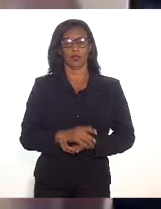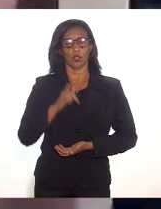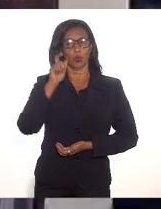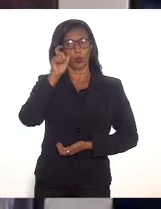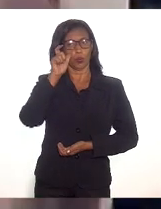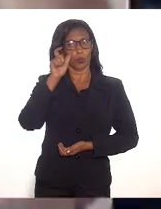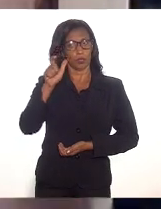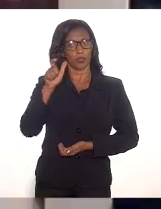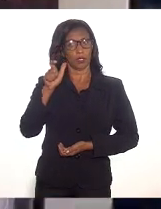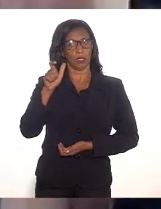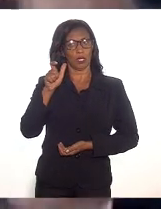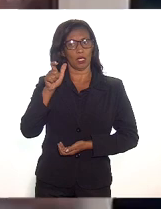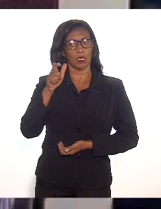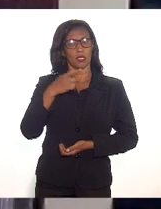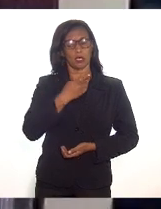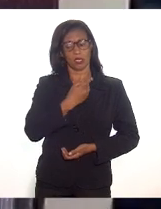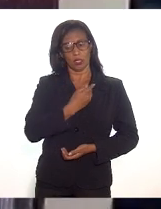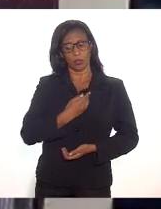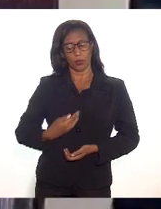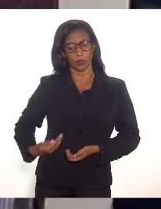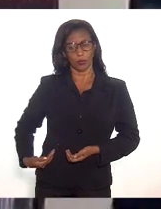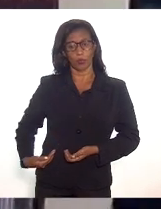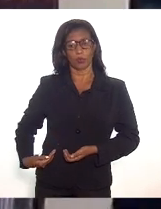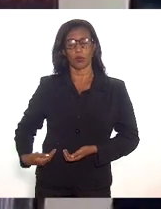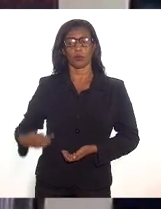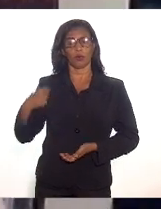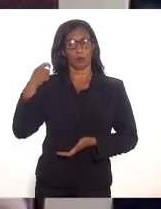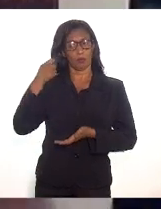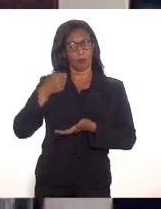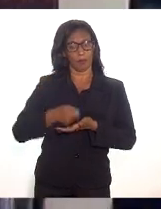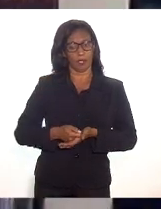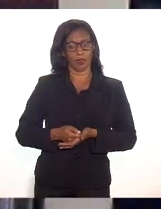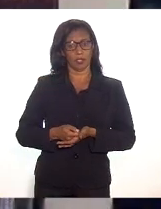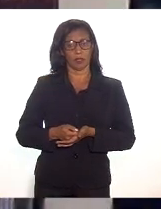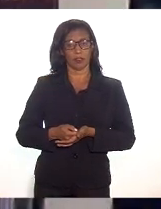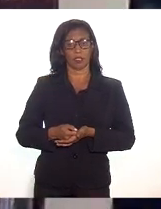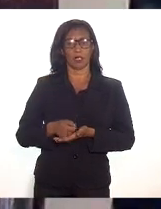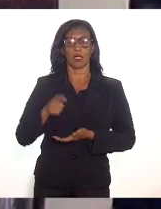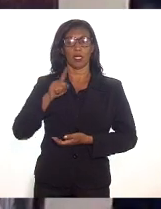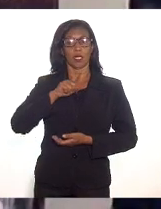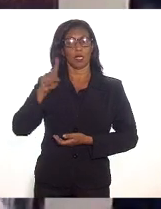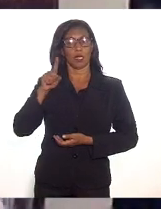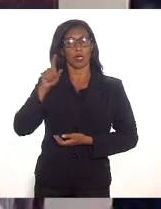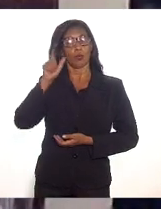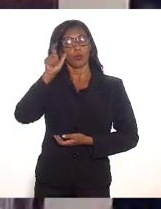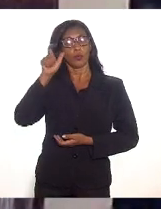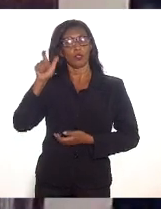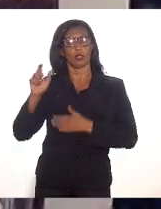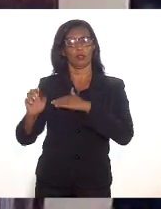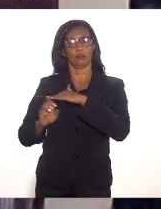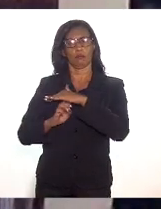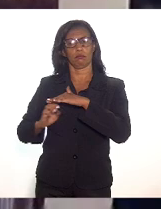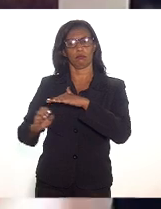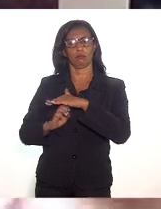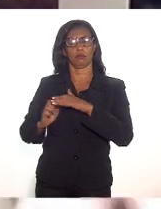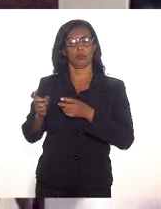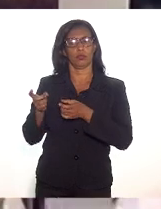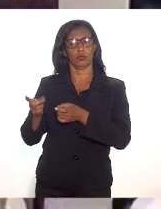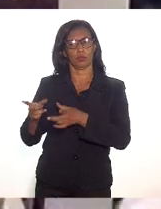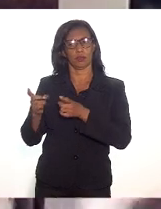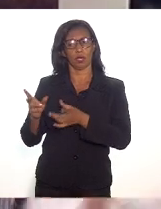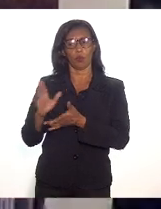interesse público deva prevalecer e não o interesse privado. Então,